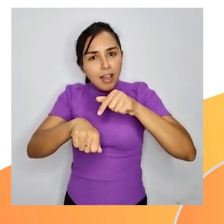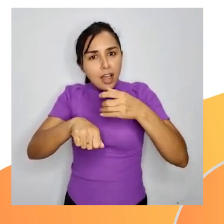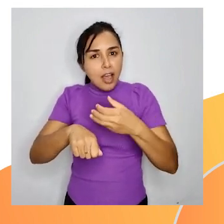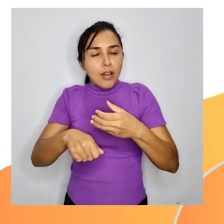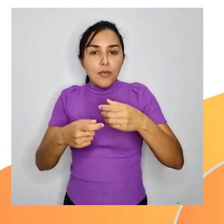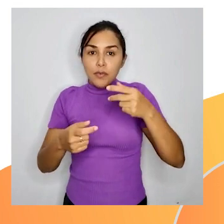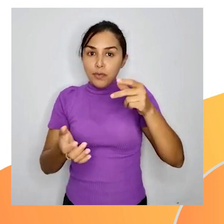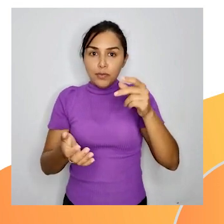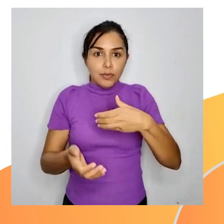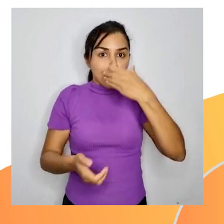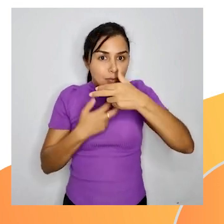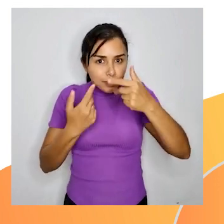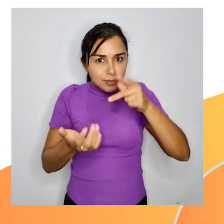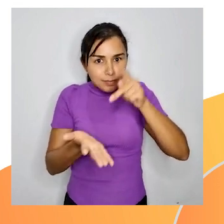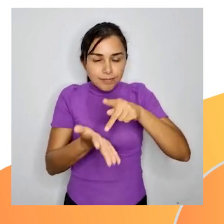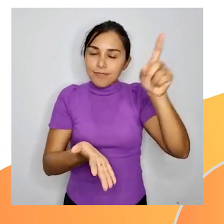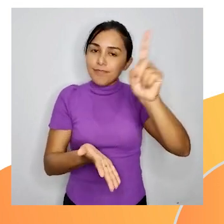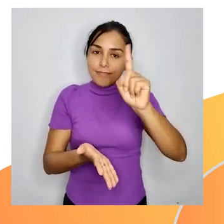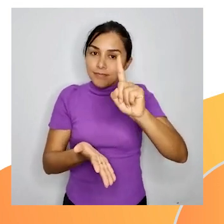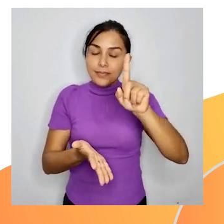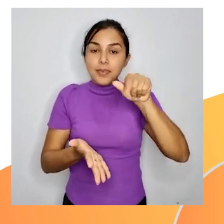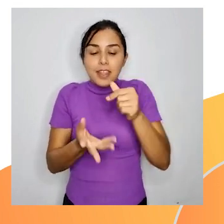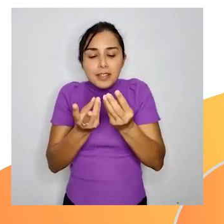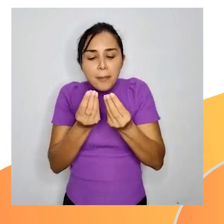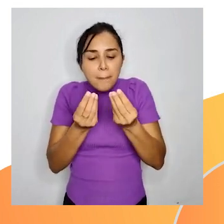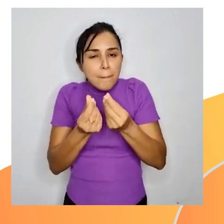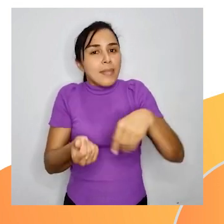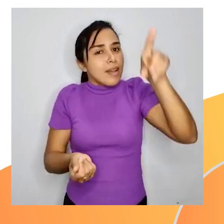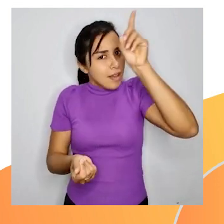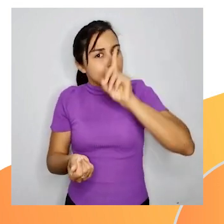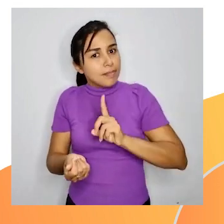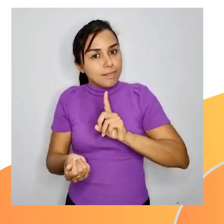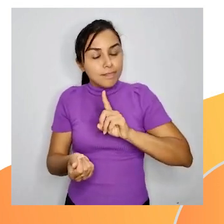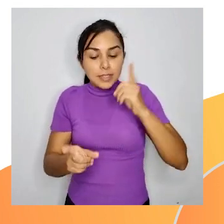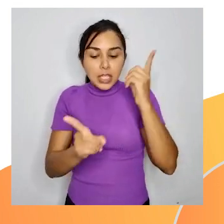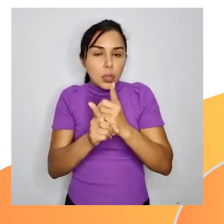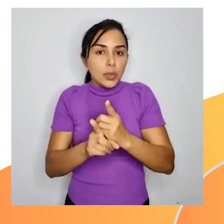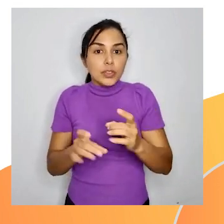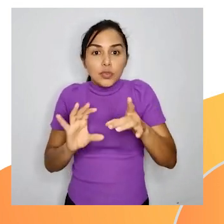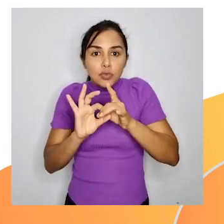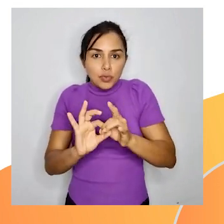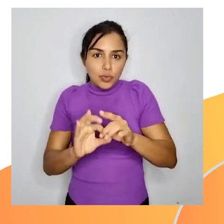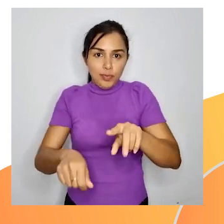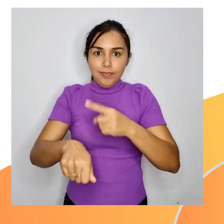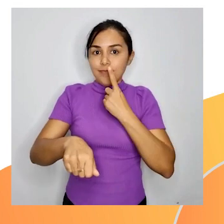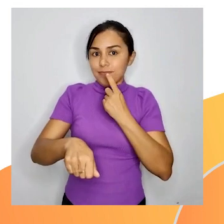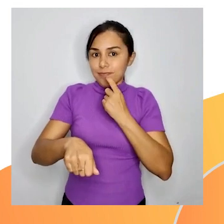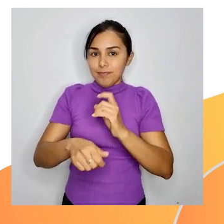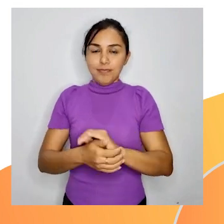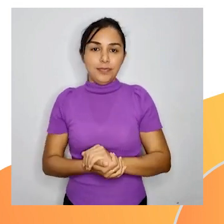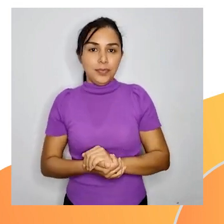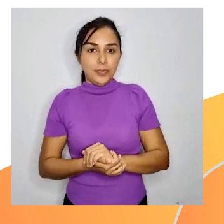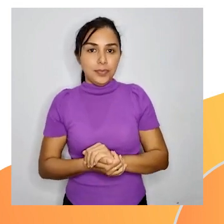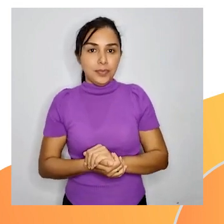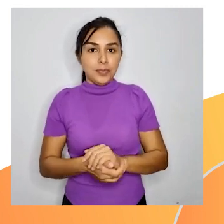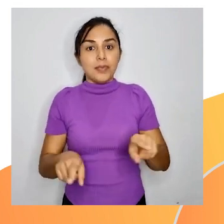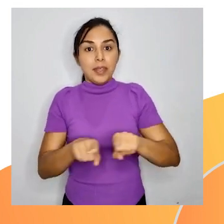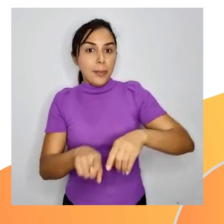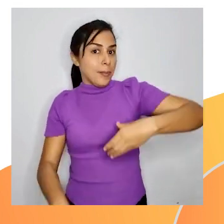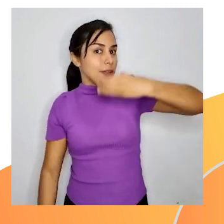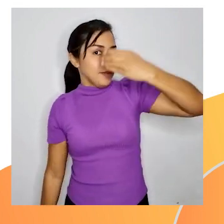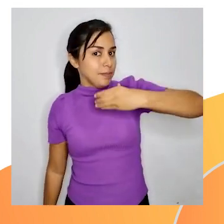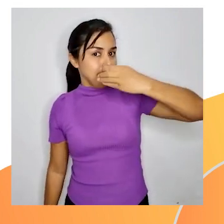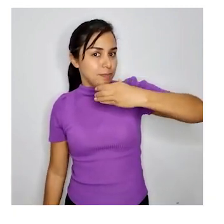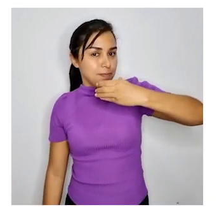verdadeiro é essa massinha amarela que nós temos localizado nessa parte vermelhinha. A maçã, o